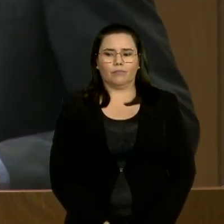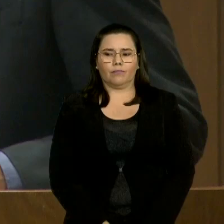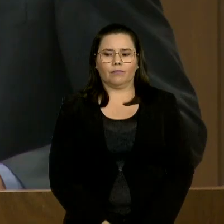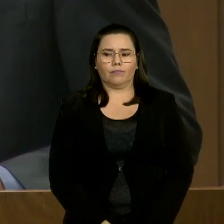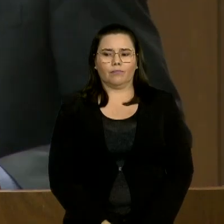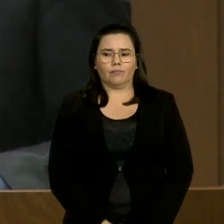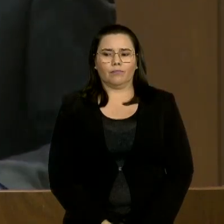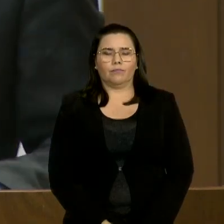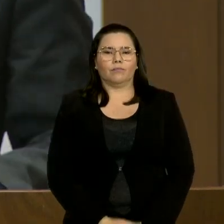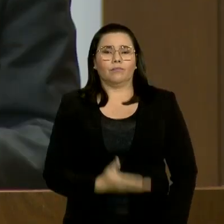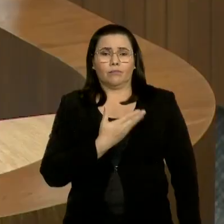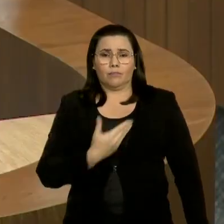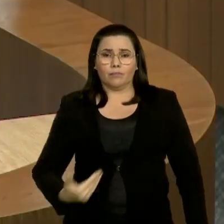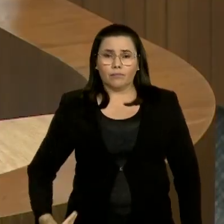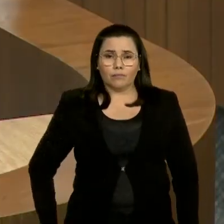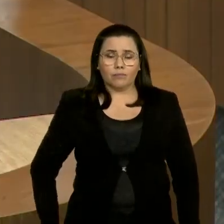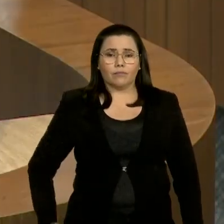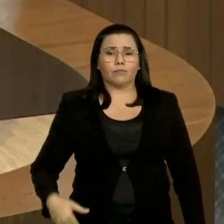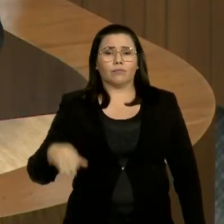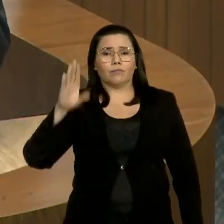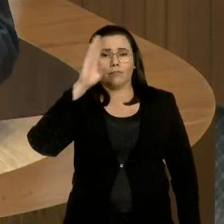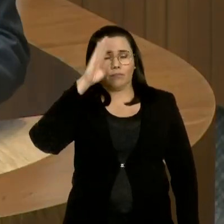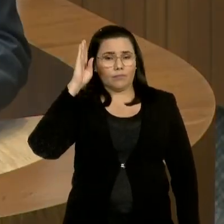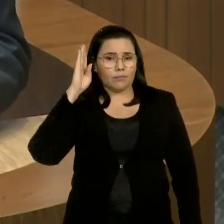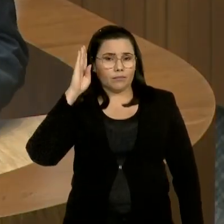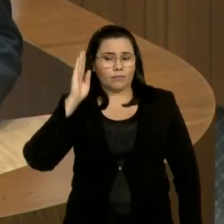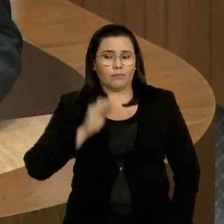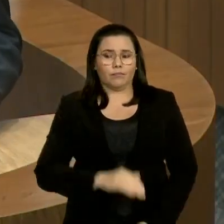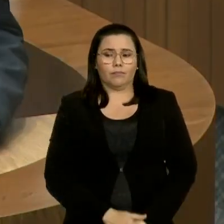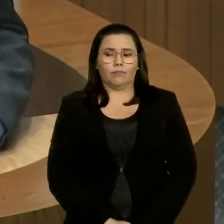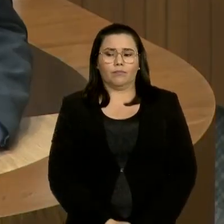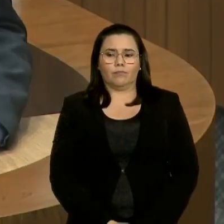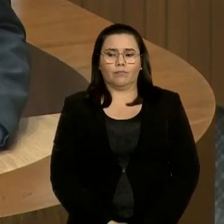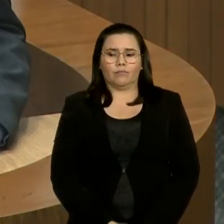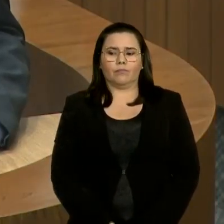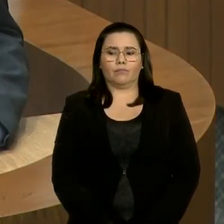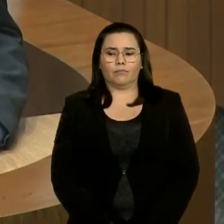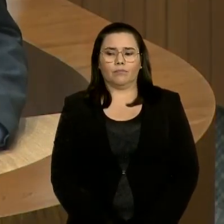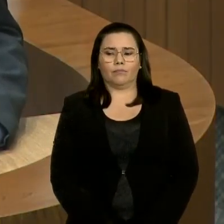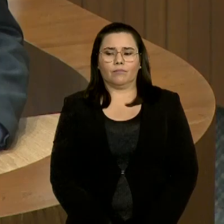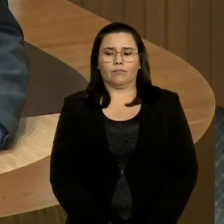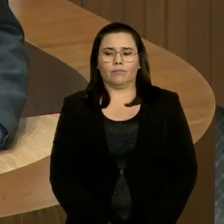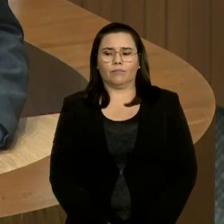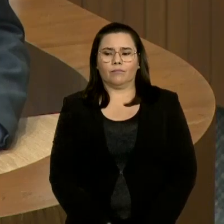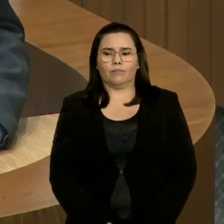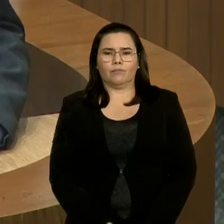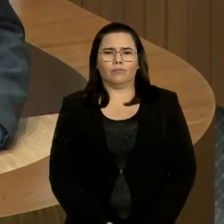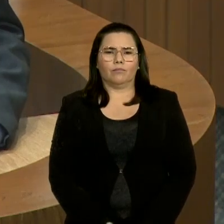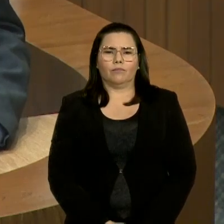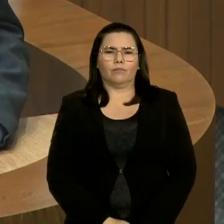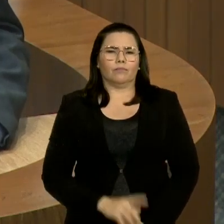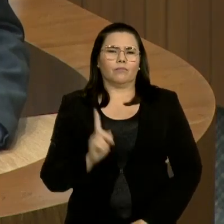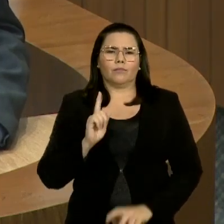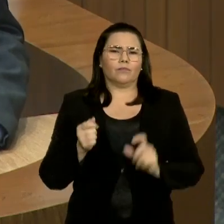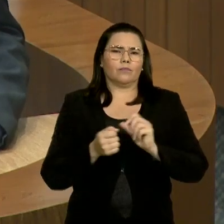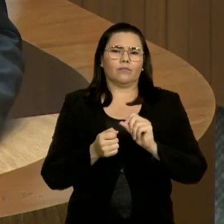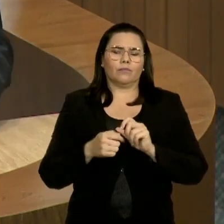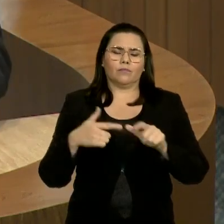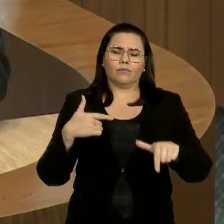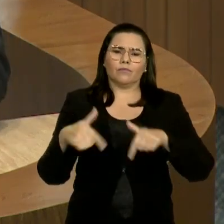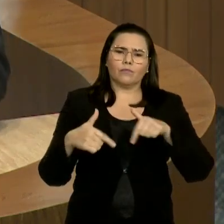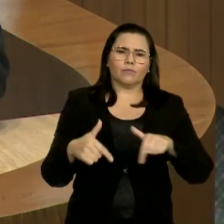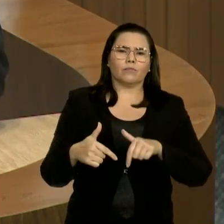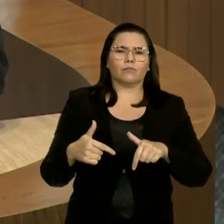governo Brandão não cumpre com suas obrigações com